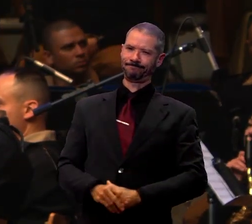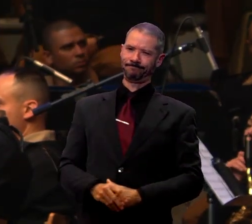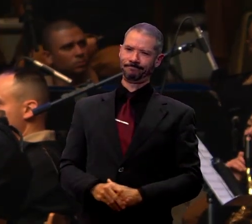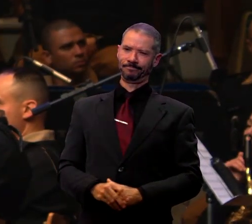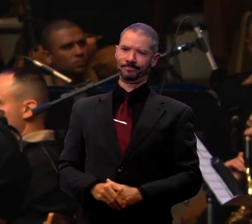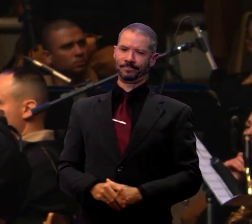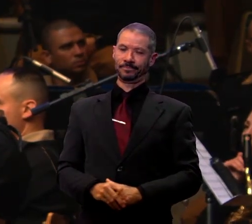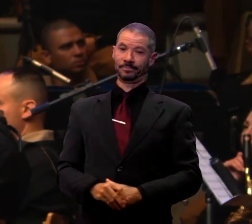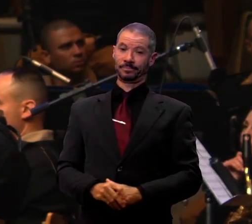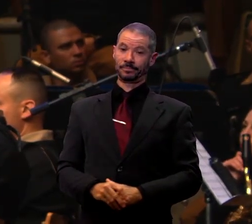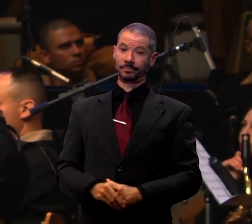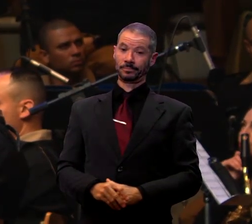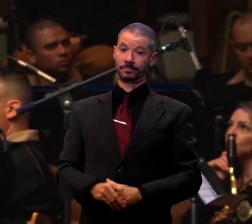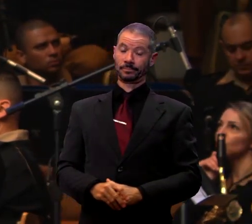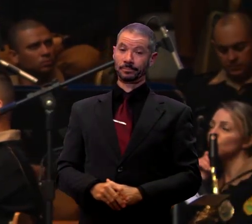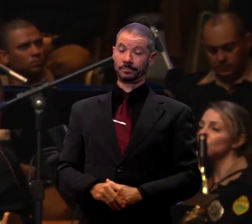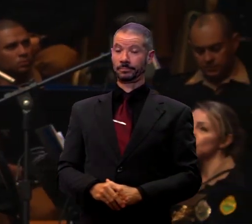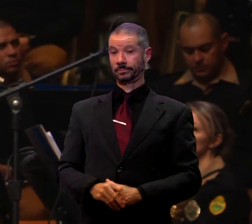Se não bastasse isso,